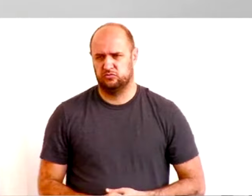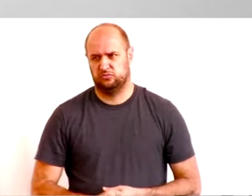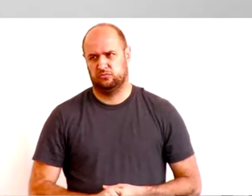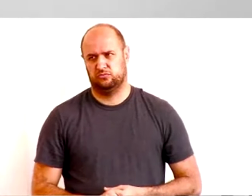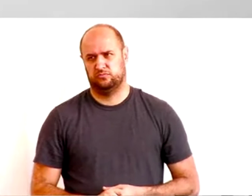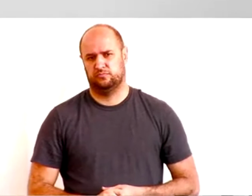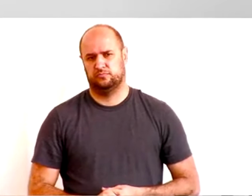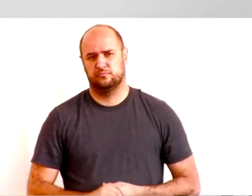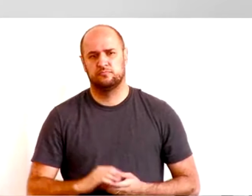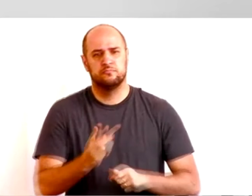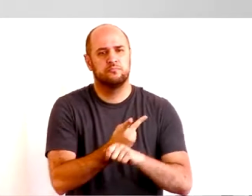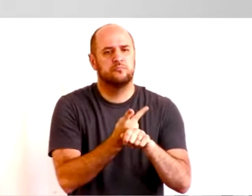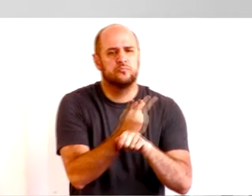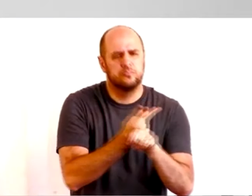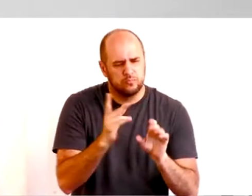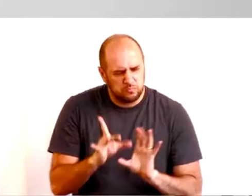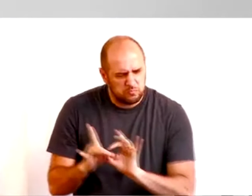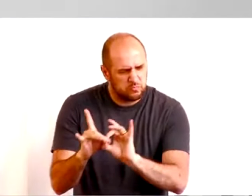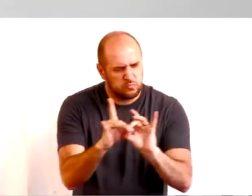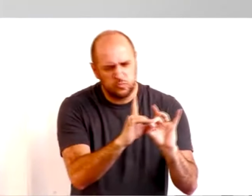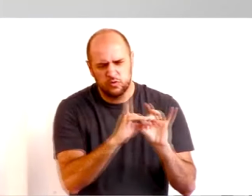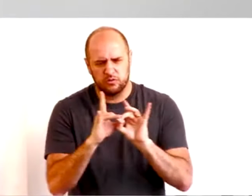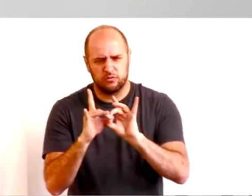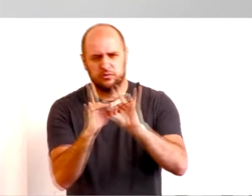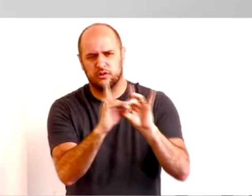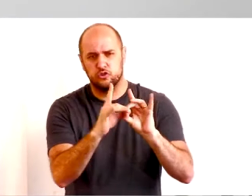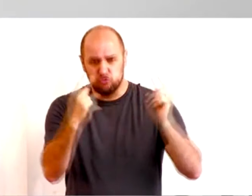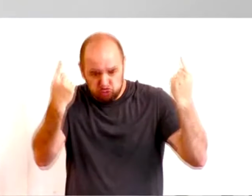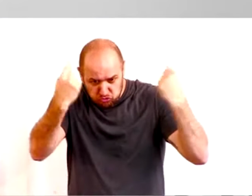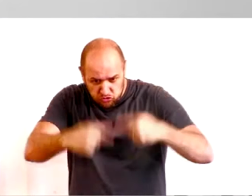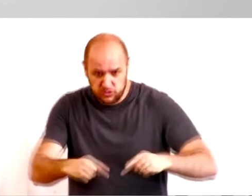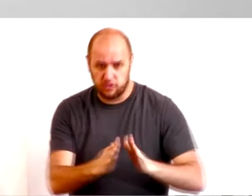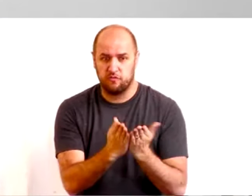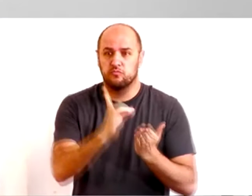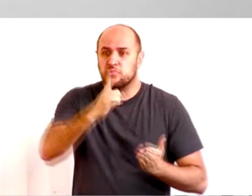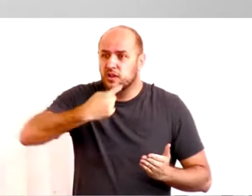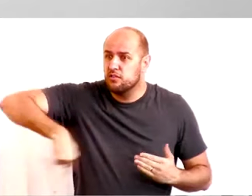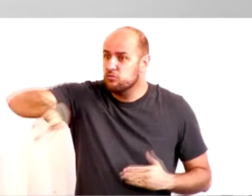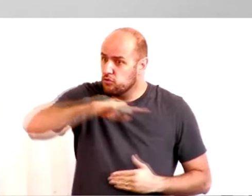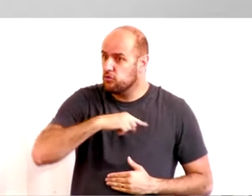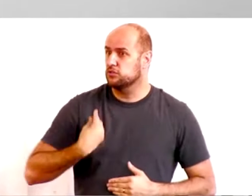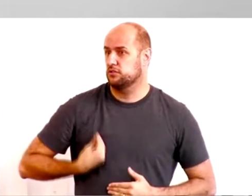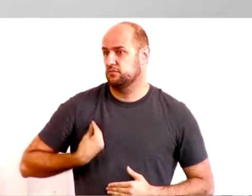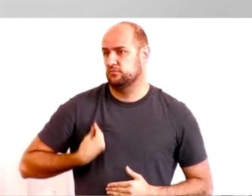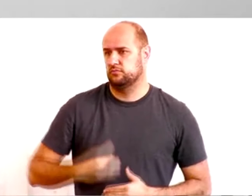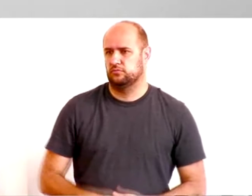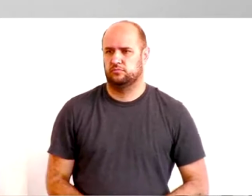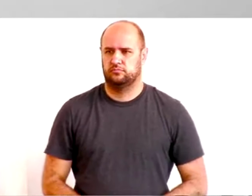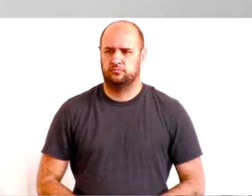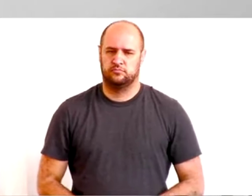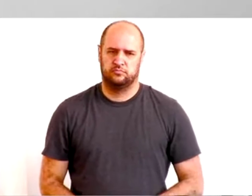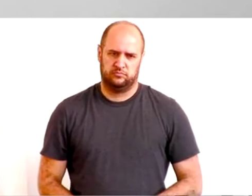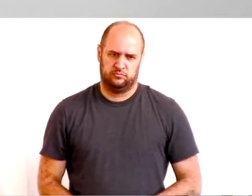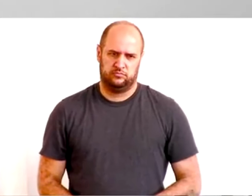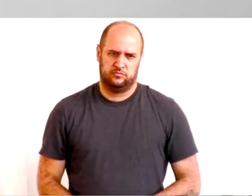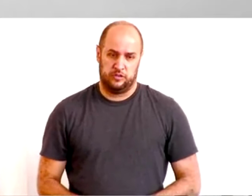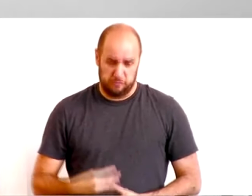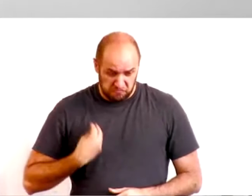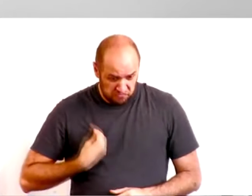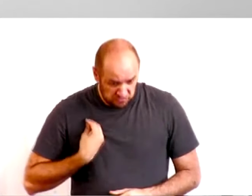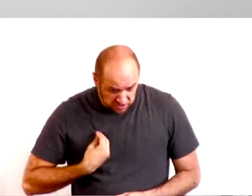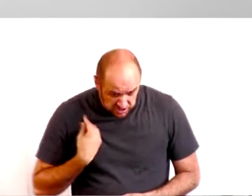A busca por uma unidade é o desafio do texto para todos nós. unir a nossa